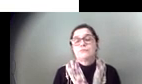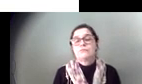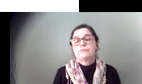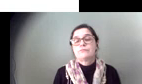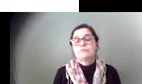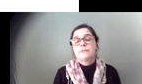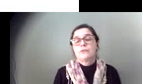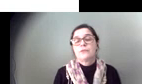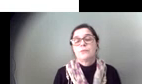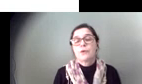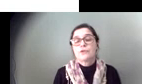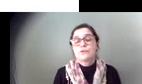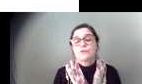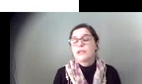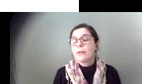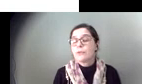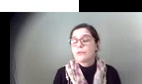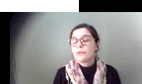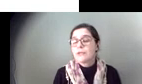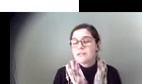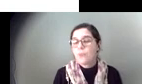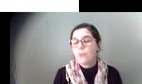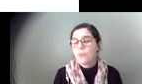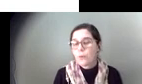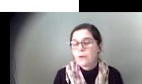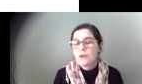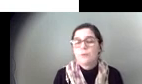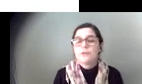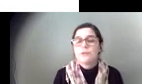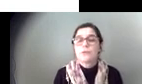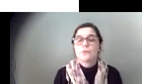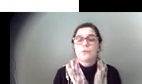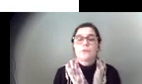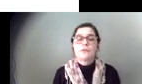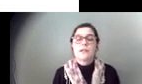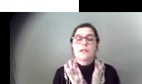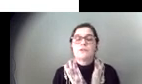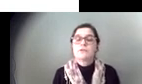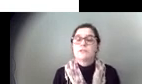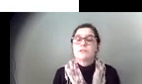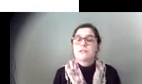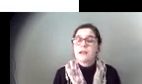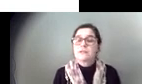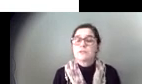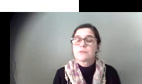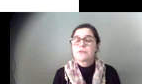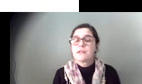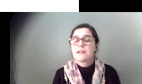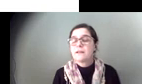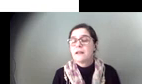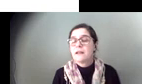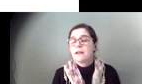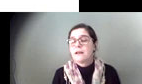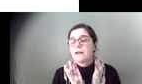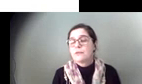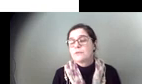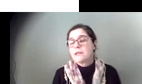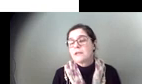não, né, eu não posso tirar muito esse foco. Por isso que eu não convidei os anos iniciais, porque eu sei